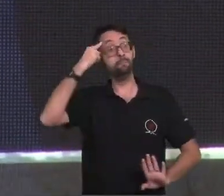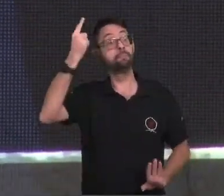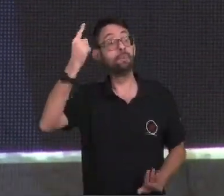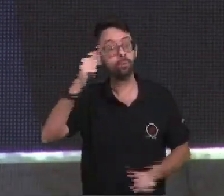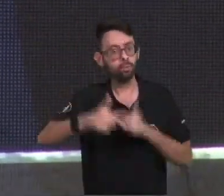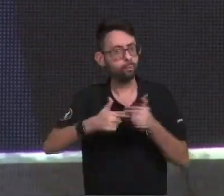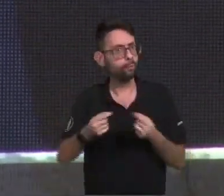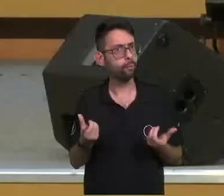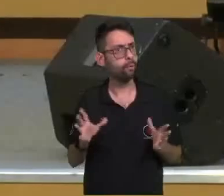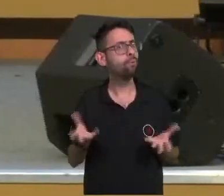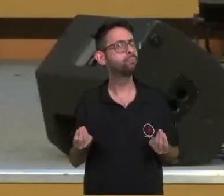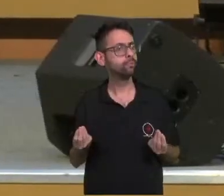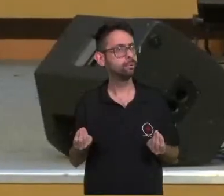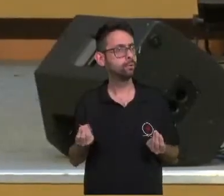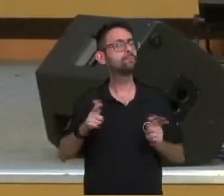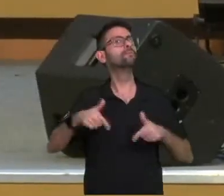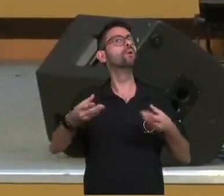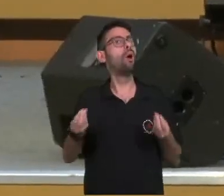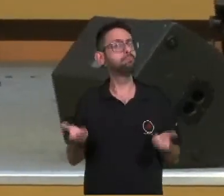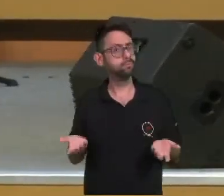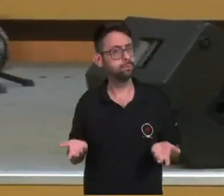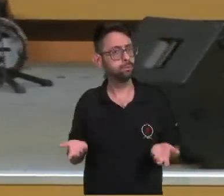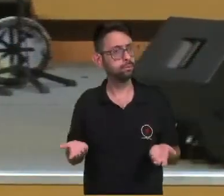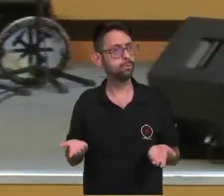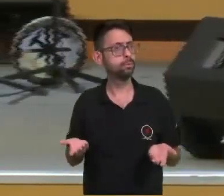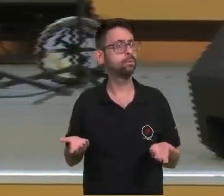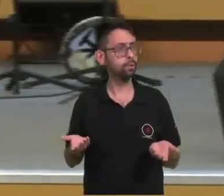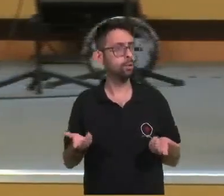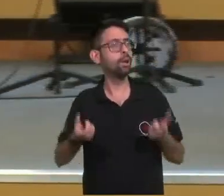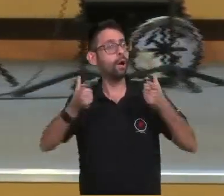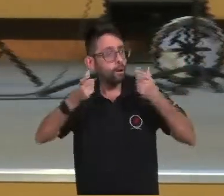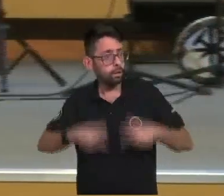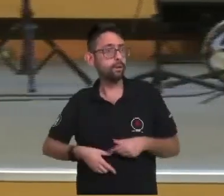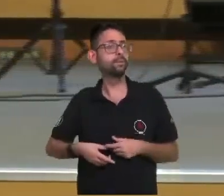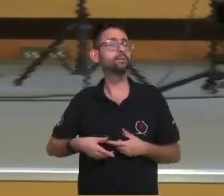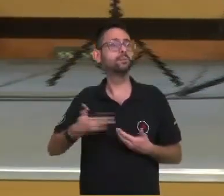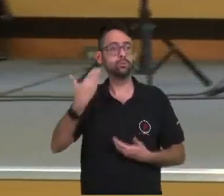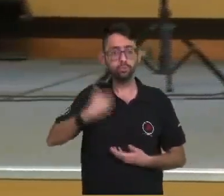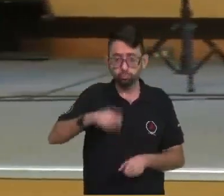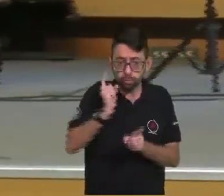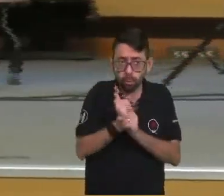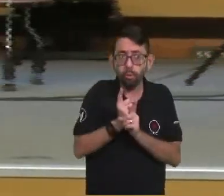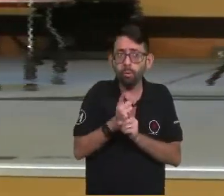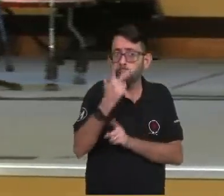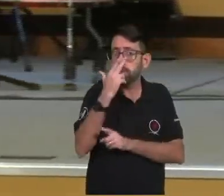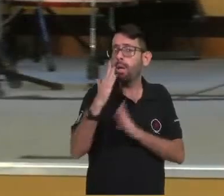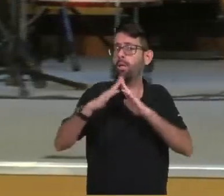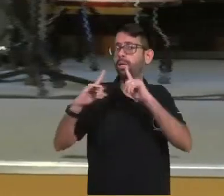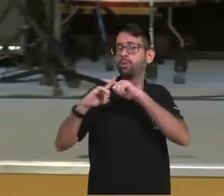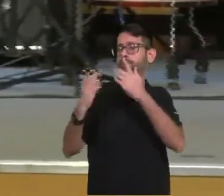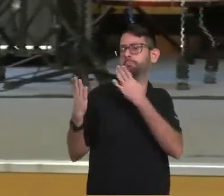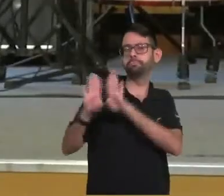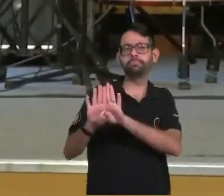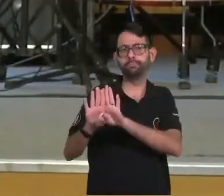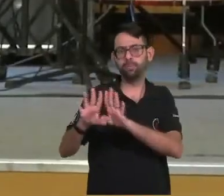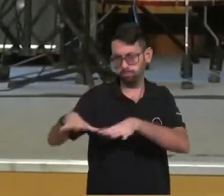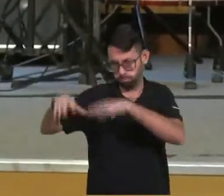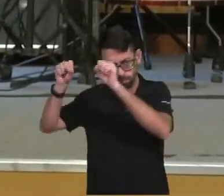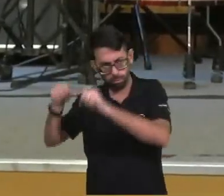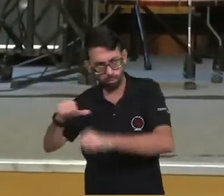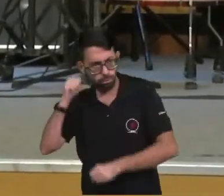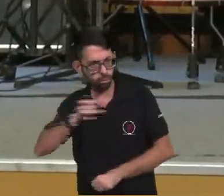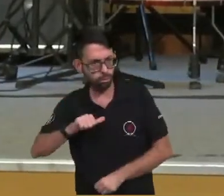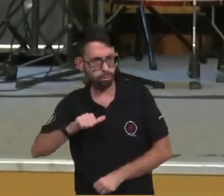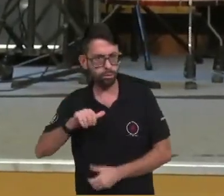aí, igreja, o que ele deve fazer? Bom, se ele descobriu que as coisas não estão boas porque apagaram as lâmpadas, o que ele tem que fazer?